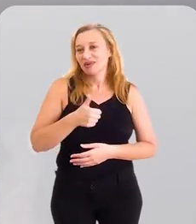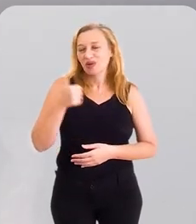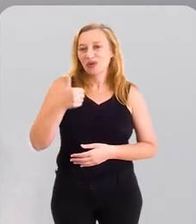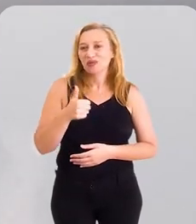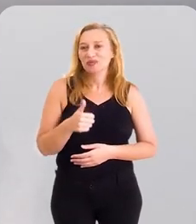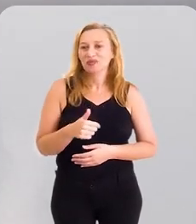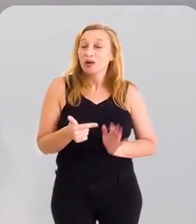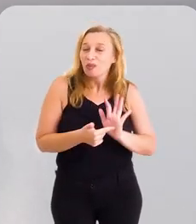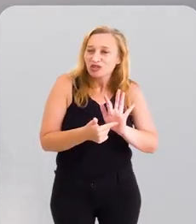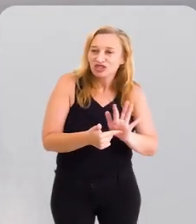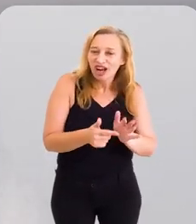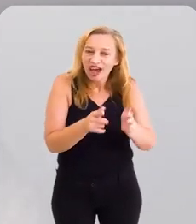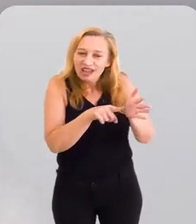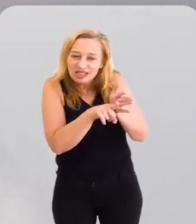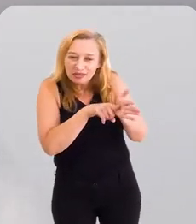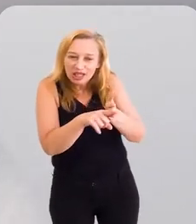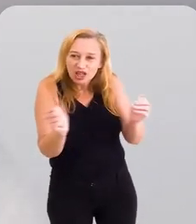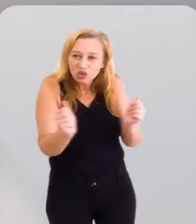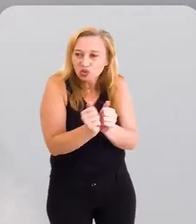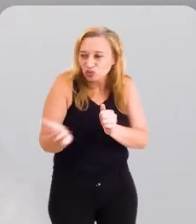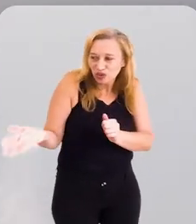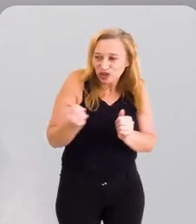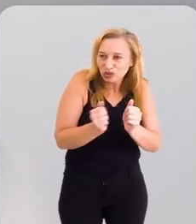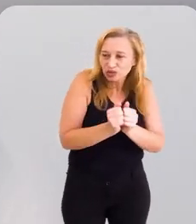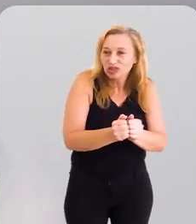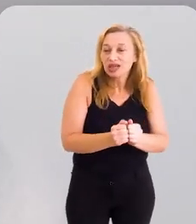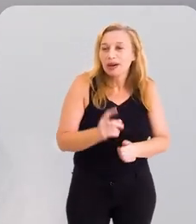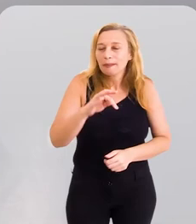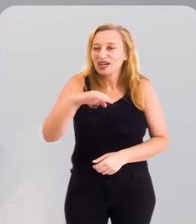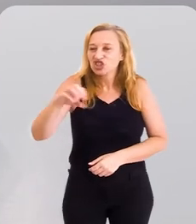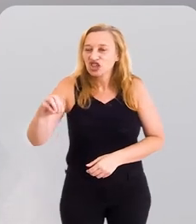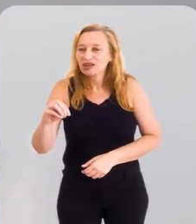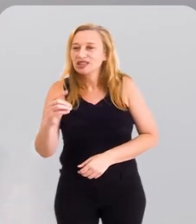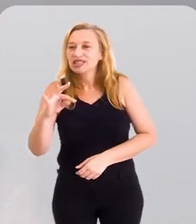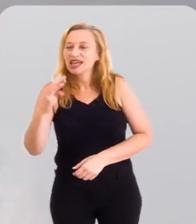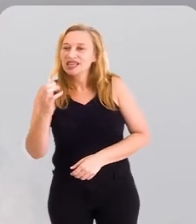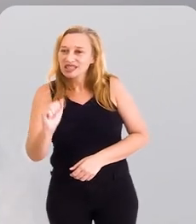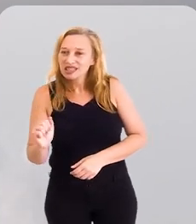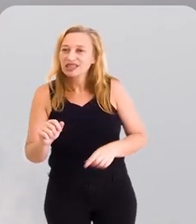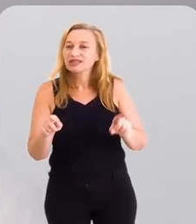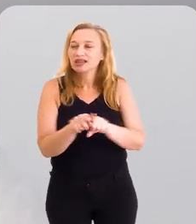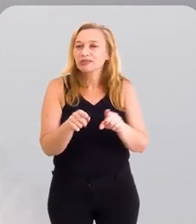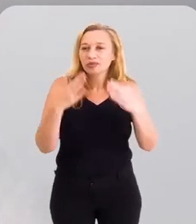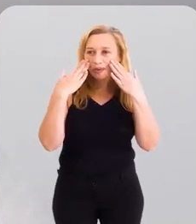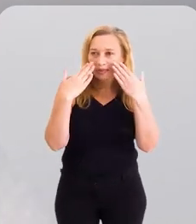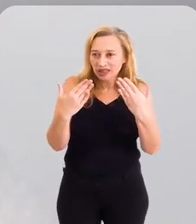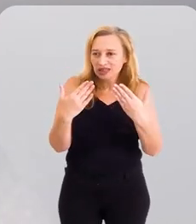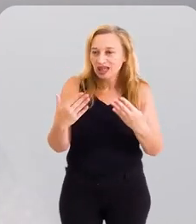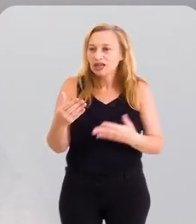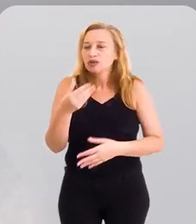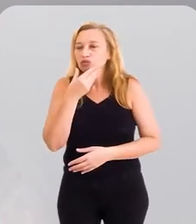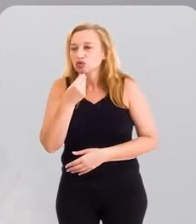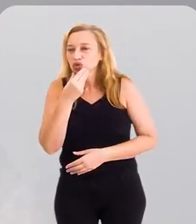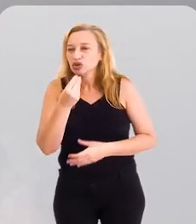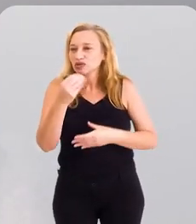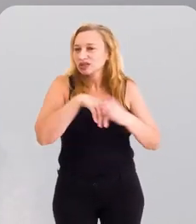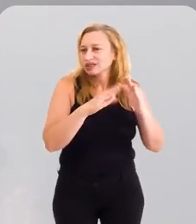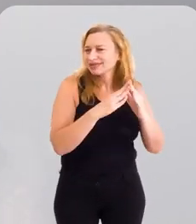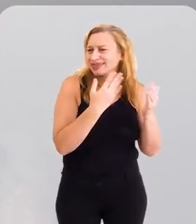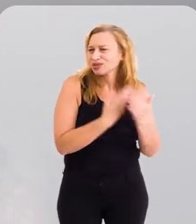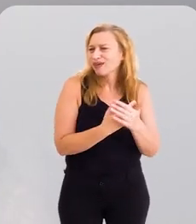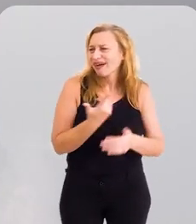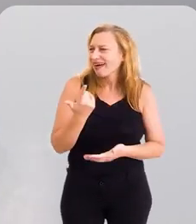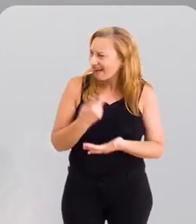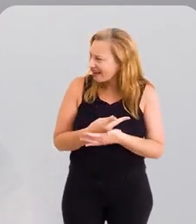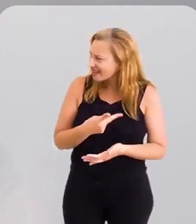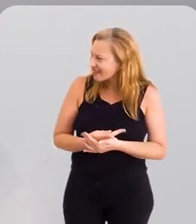simplificar e aproximar e mostrar: olha isso aqui, examina junto comigo. Machado de Assis, mesmo, muitas vezes a maneira como ele é apresentado para os garotos